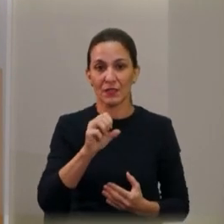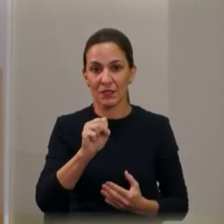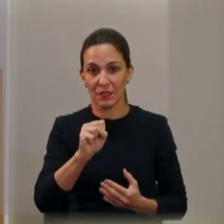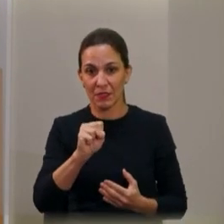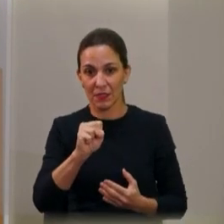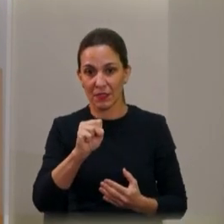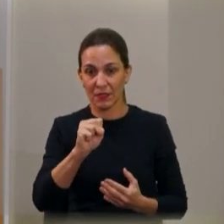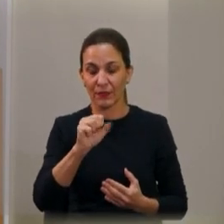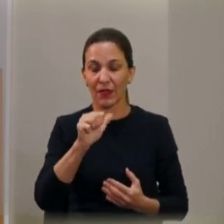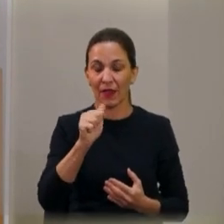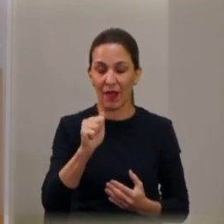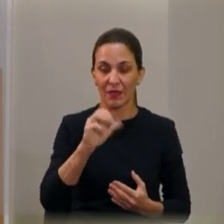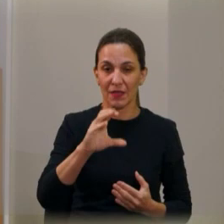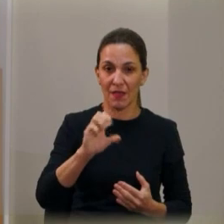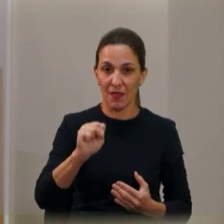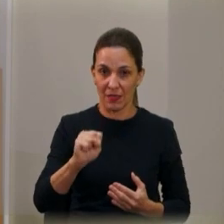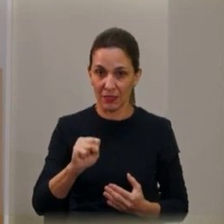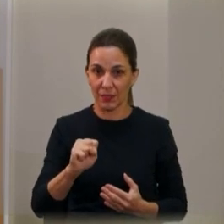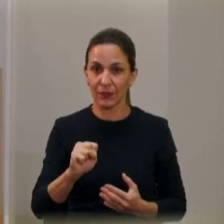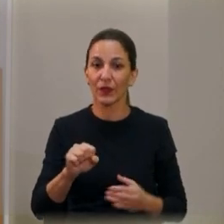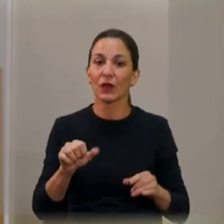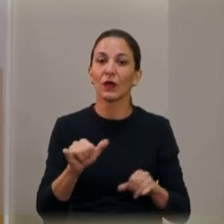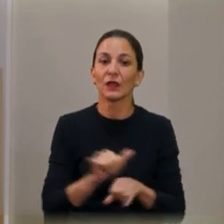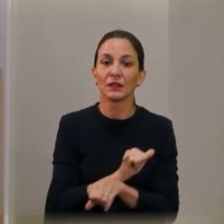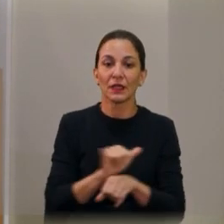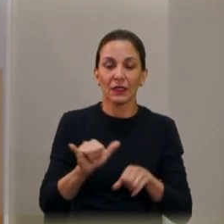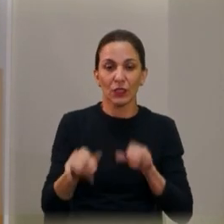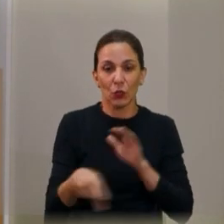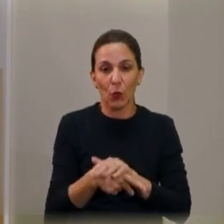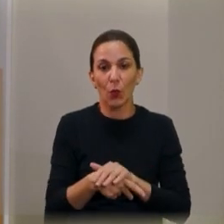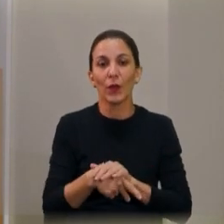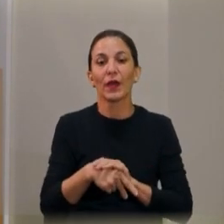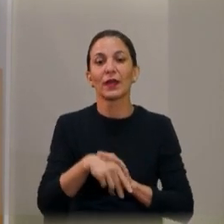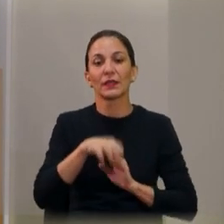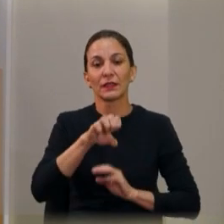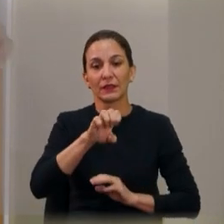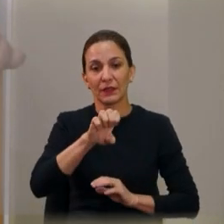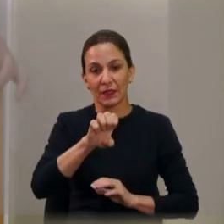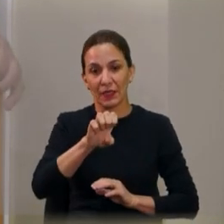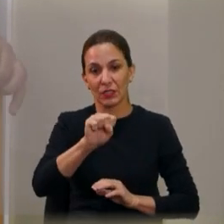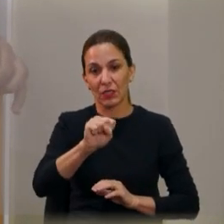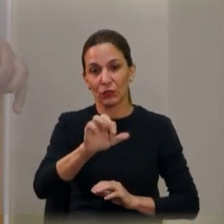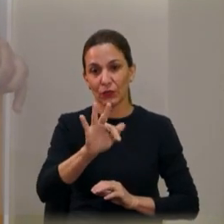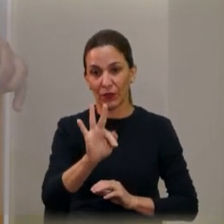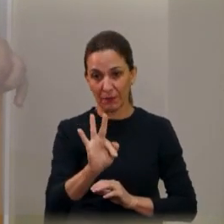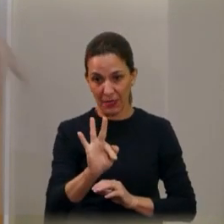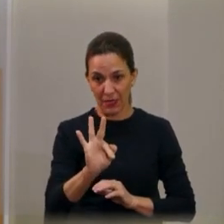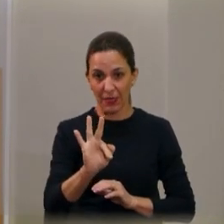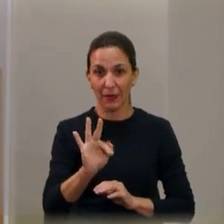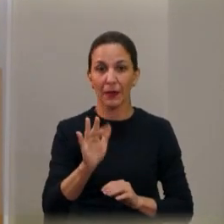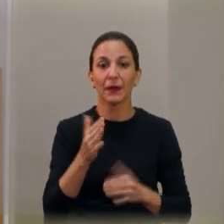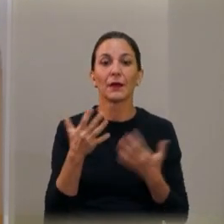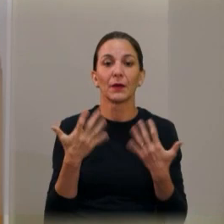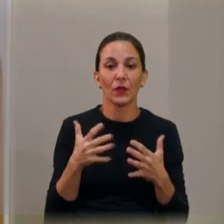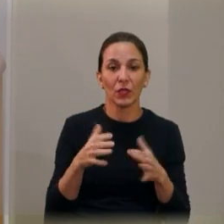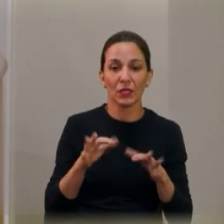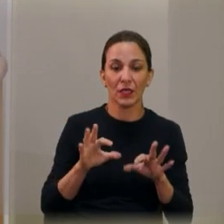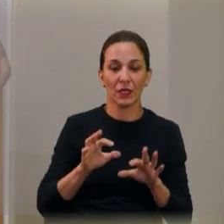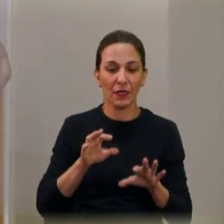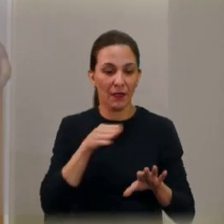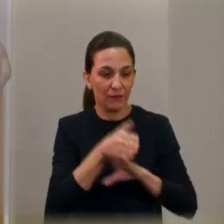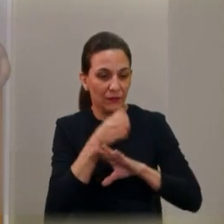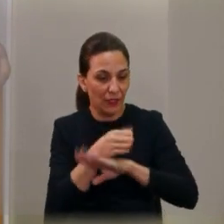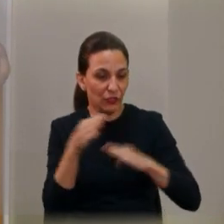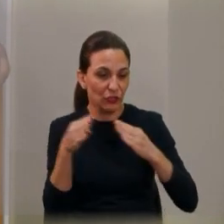é o coração da Estratégia da Saúde da Família eu queria mandar um abraço e um beijo para todos ACS e todos os acessos que fazem toda a diferença